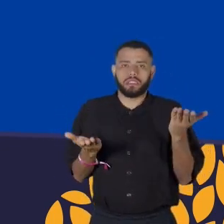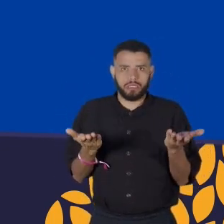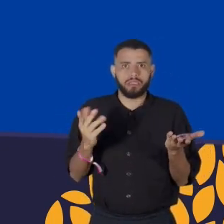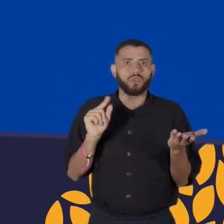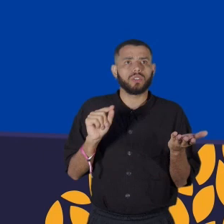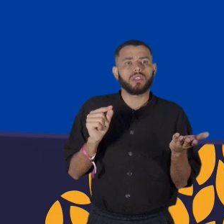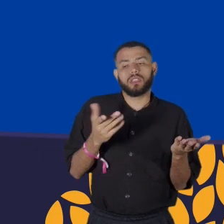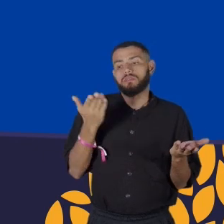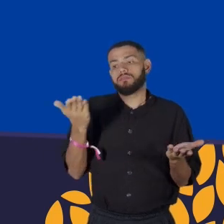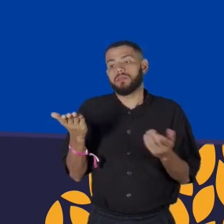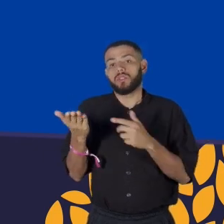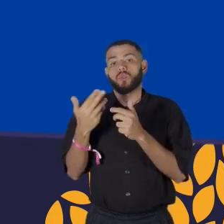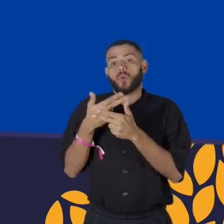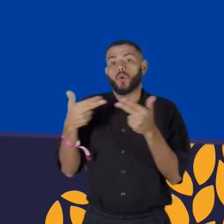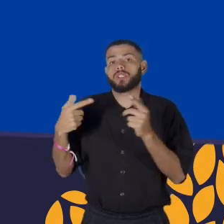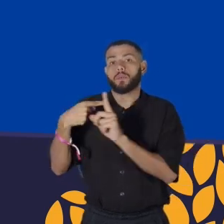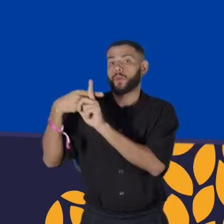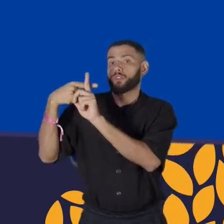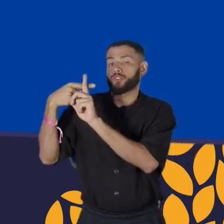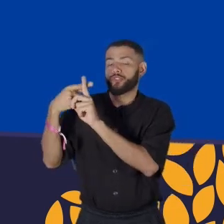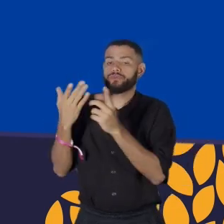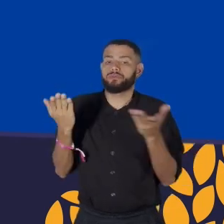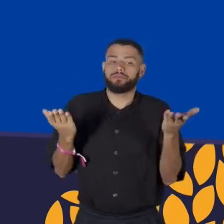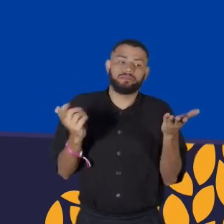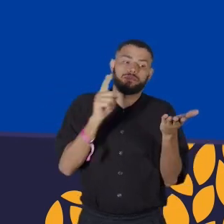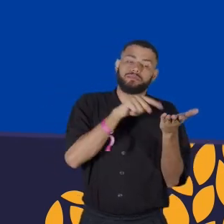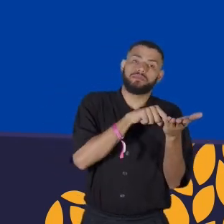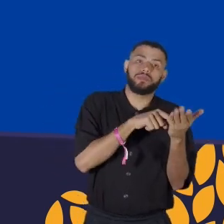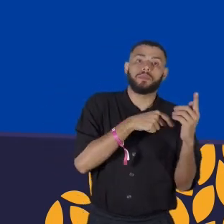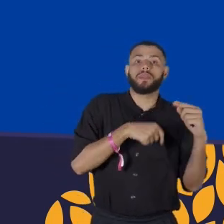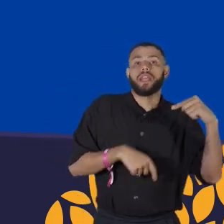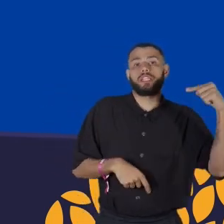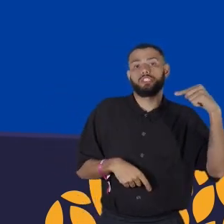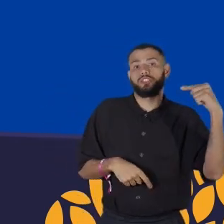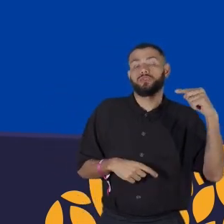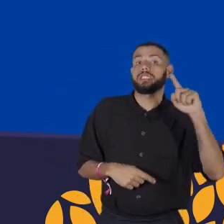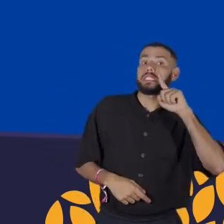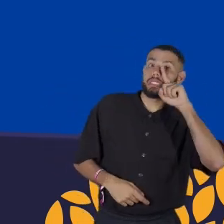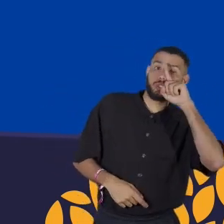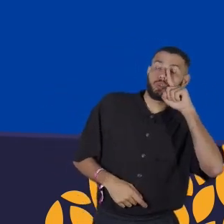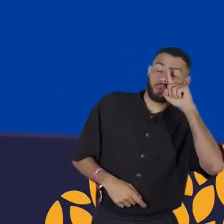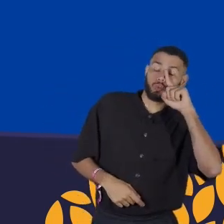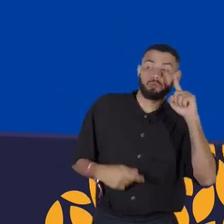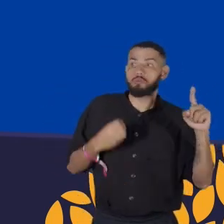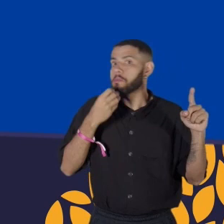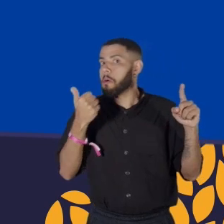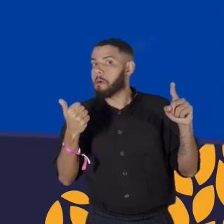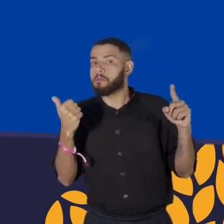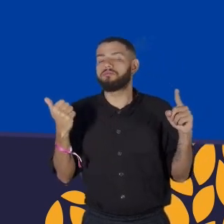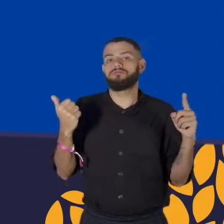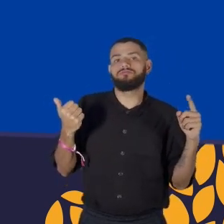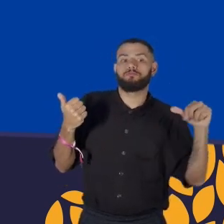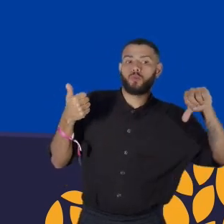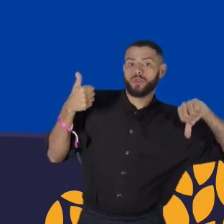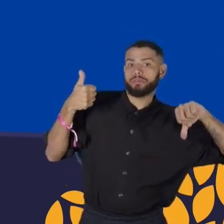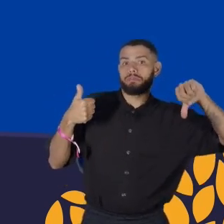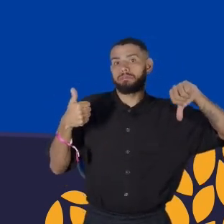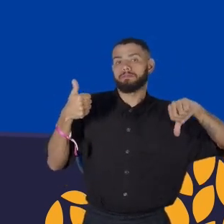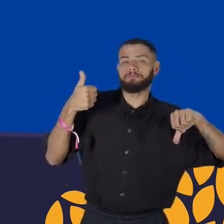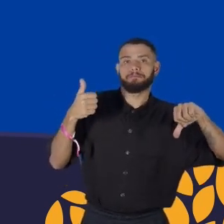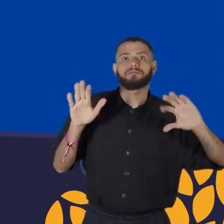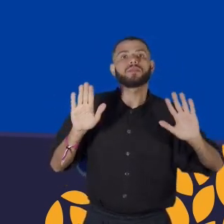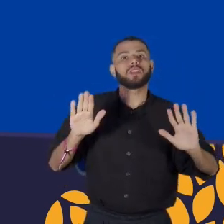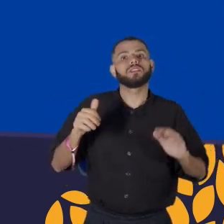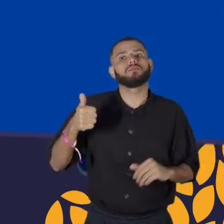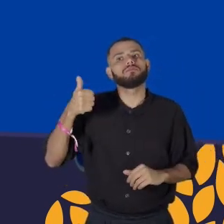coloca os benefícios e de outro lado são os riscos. E pelo menos o